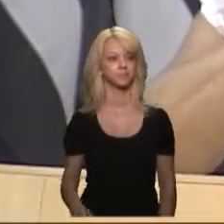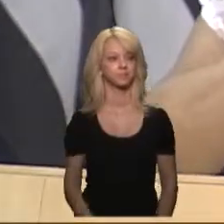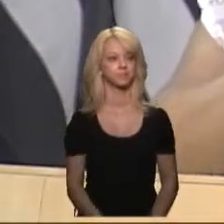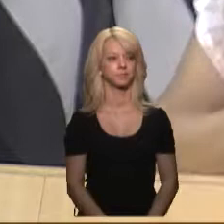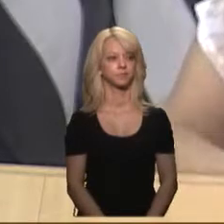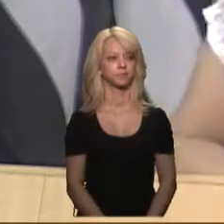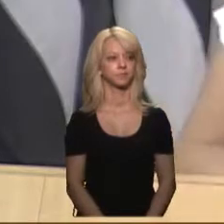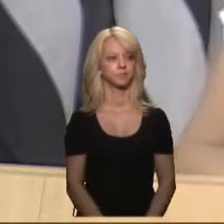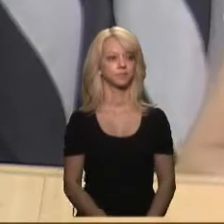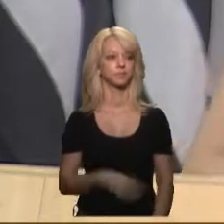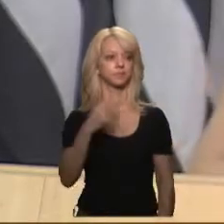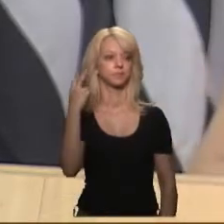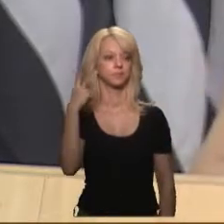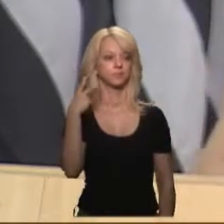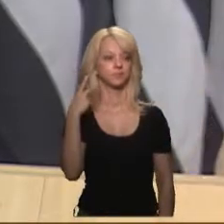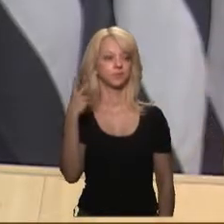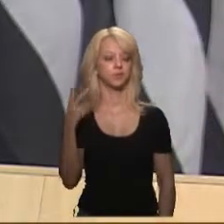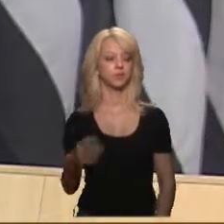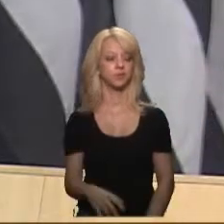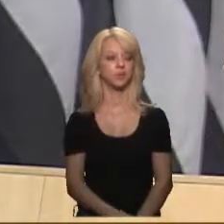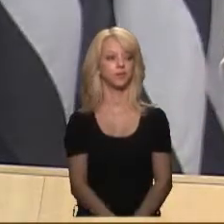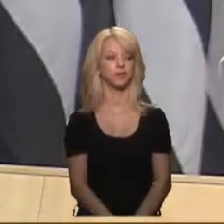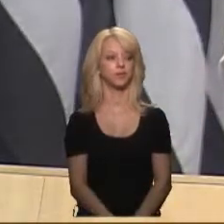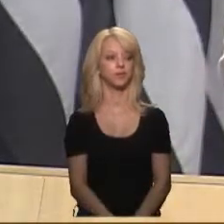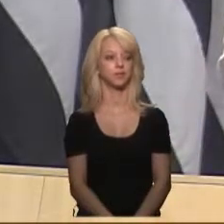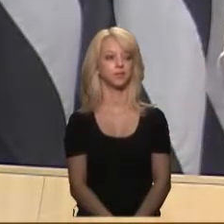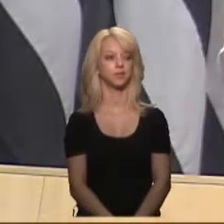nobres pares, vereador Douglas,